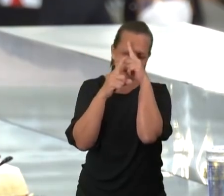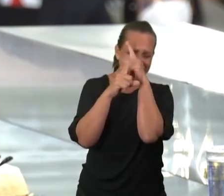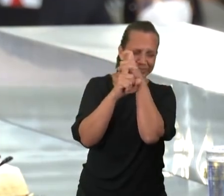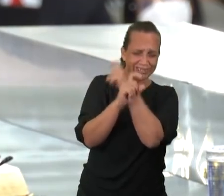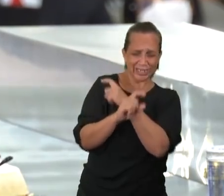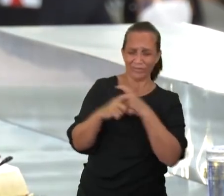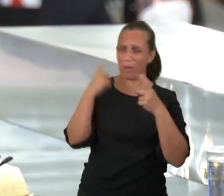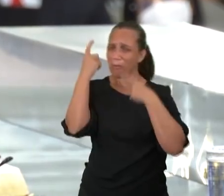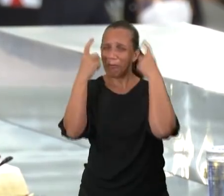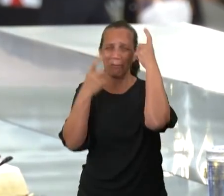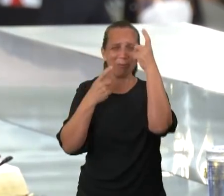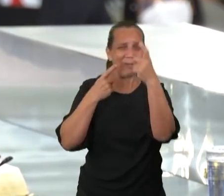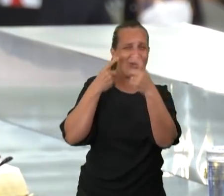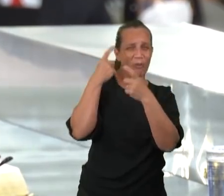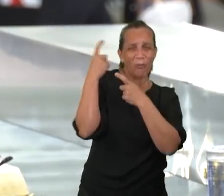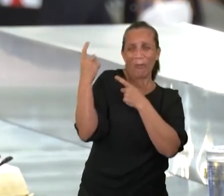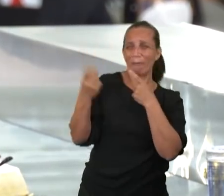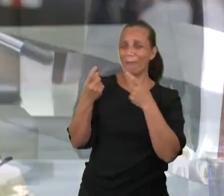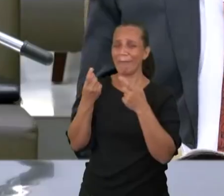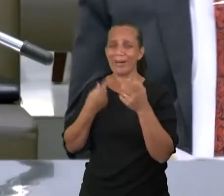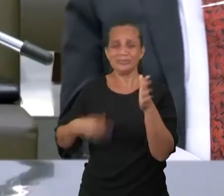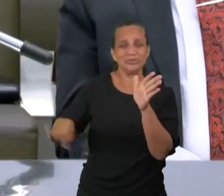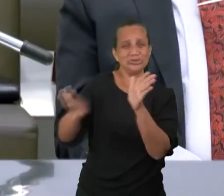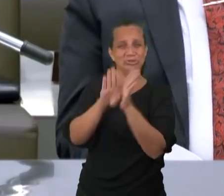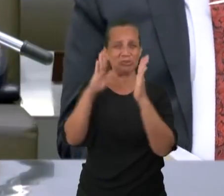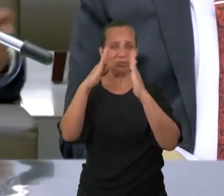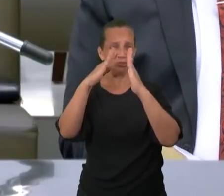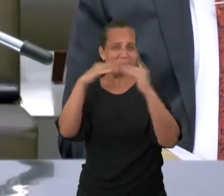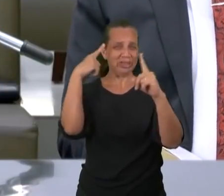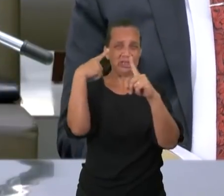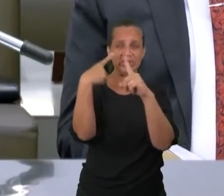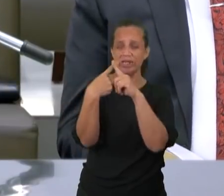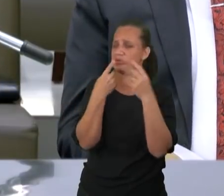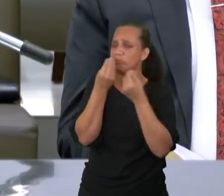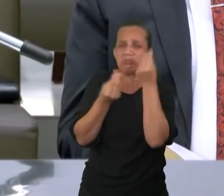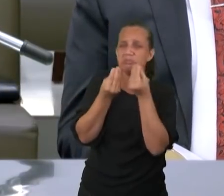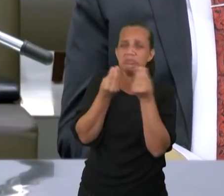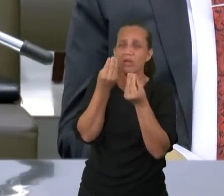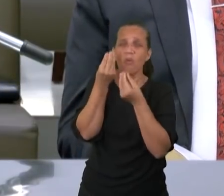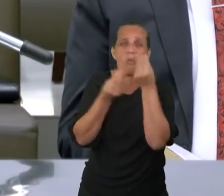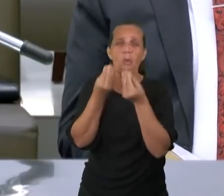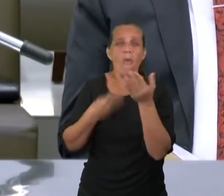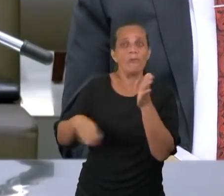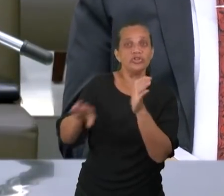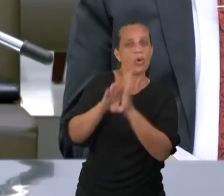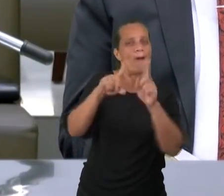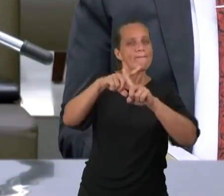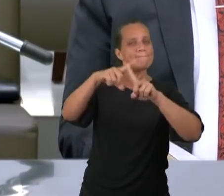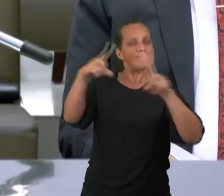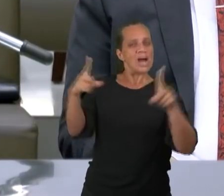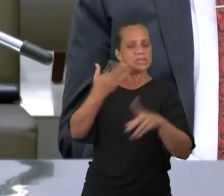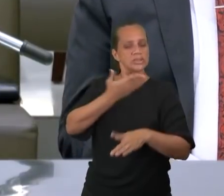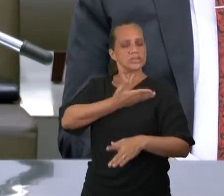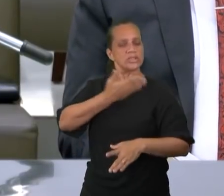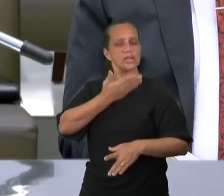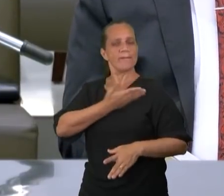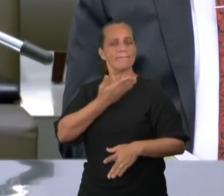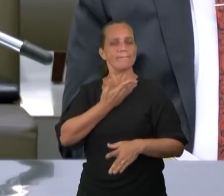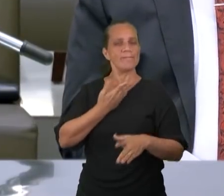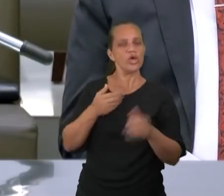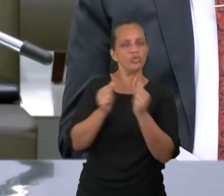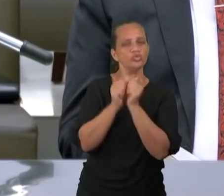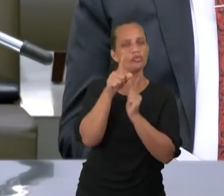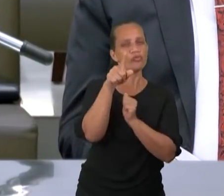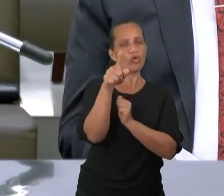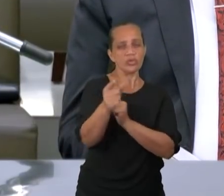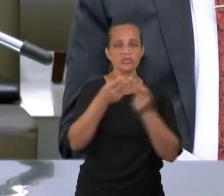veio pela graça. Você entrou aqui e não sabe nem como foi que entrou. Mas foi o teu amigo que te trouxe para falar contigo e dizer: você não está